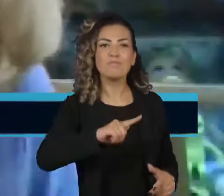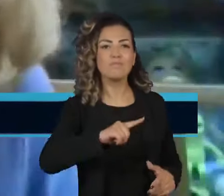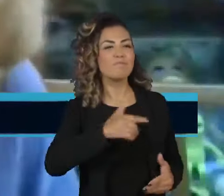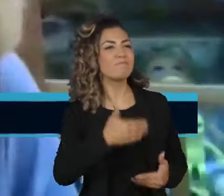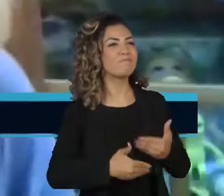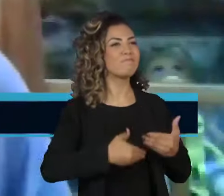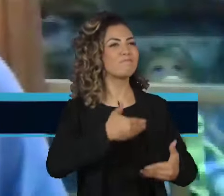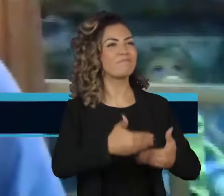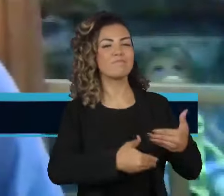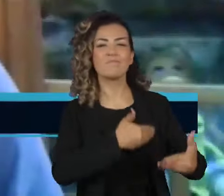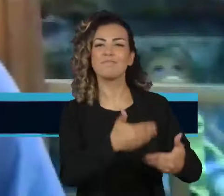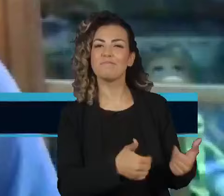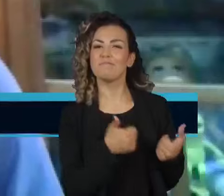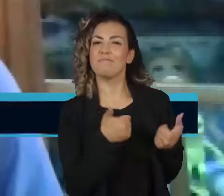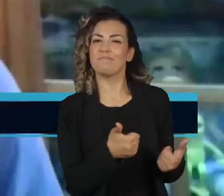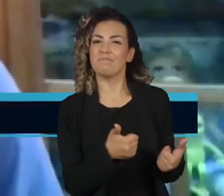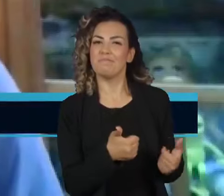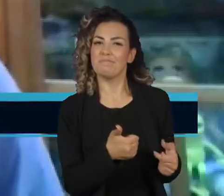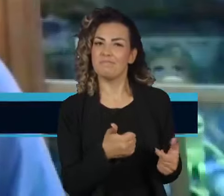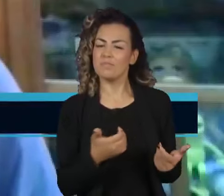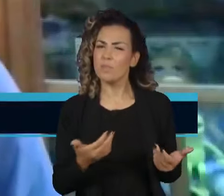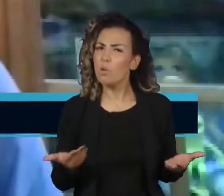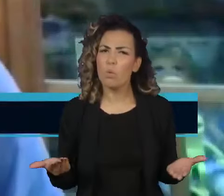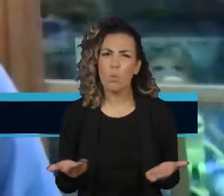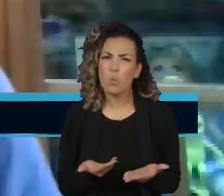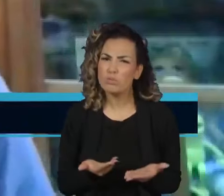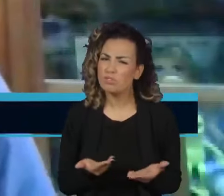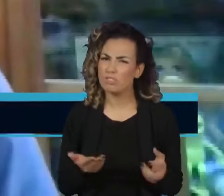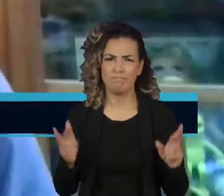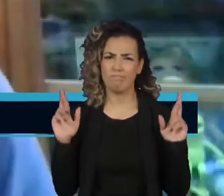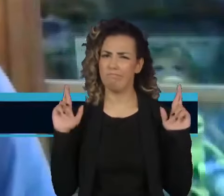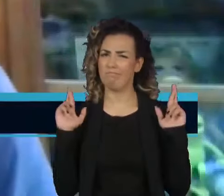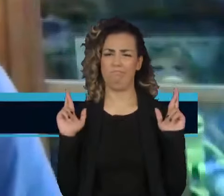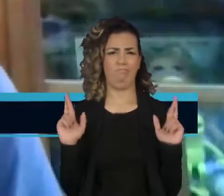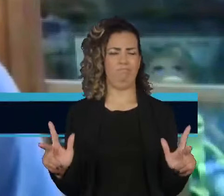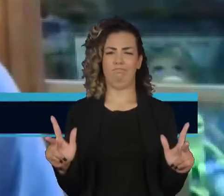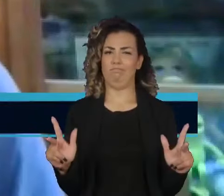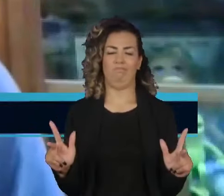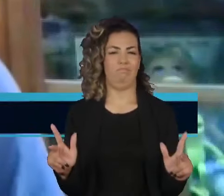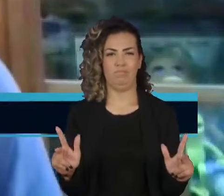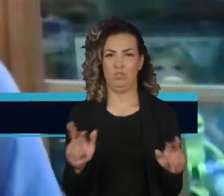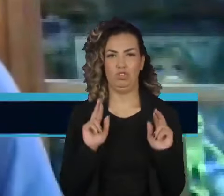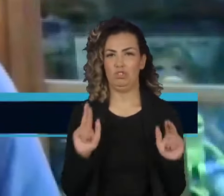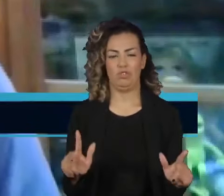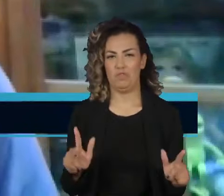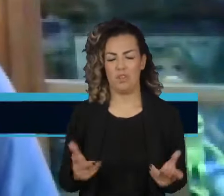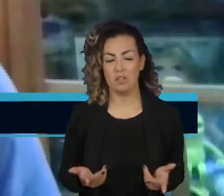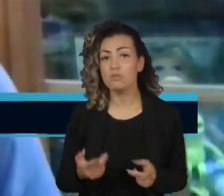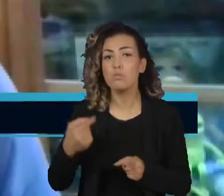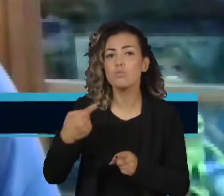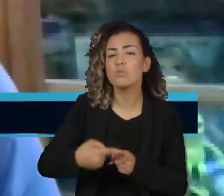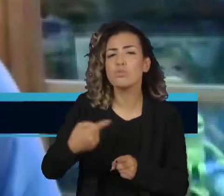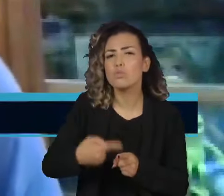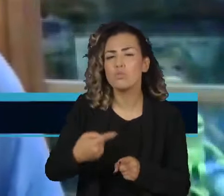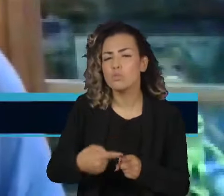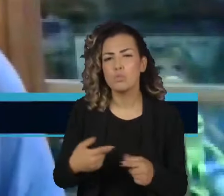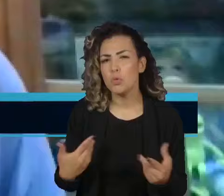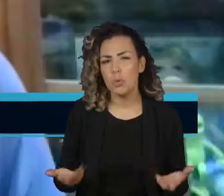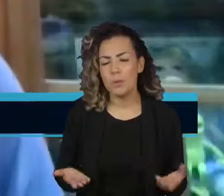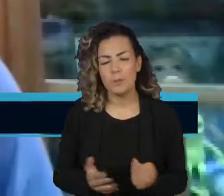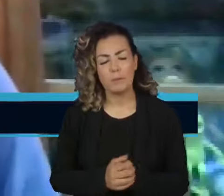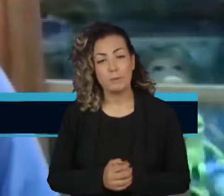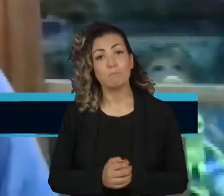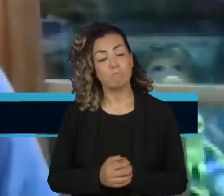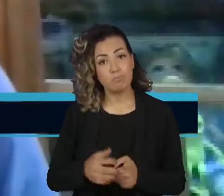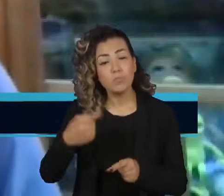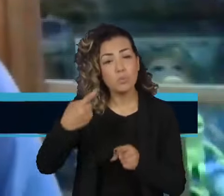Louros dessa economia hoje em dia não necessariamente isso tá acontecendo justamente porque a gente tem